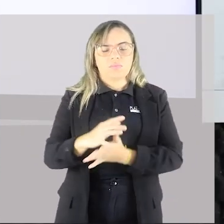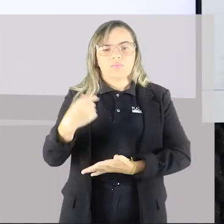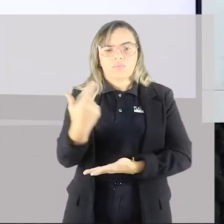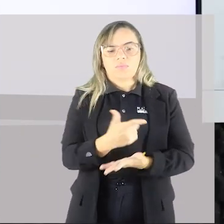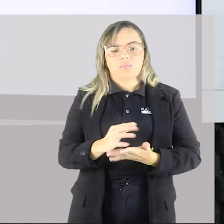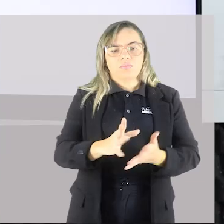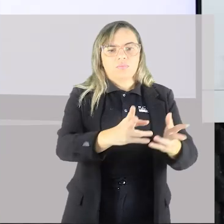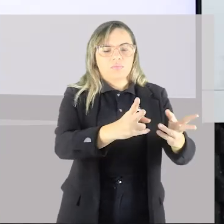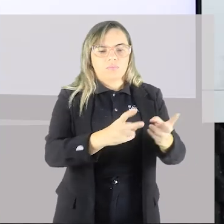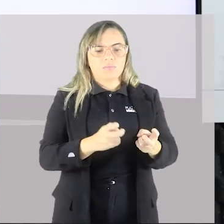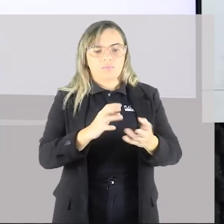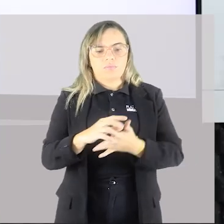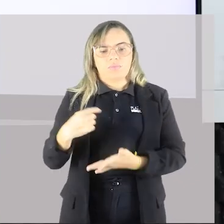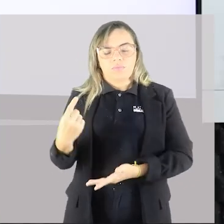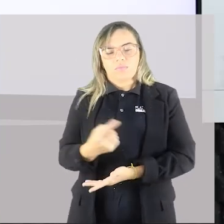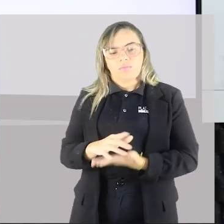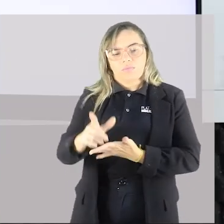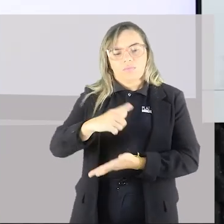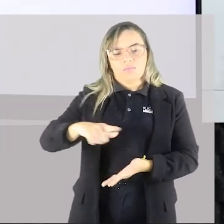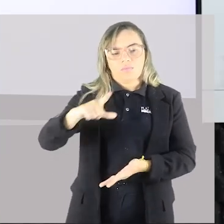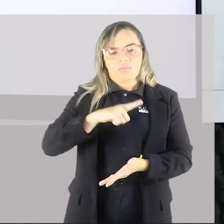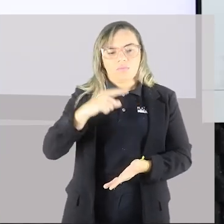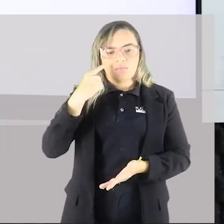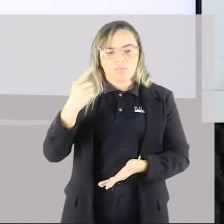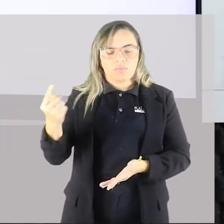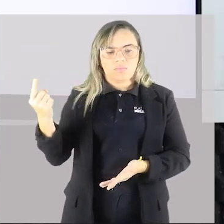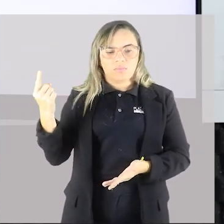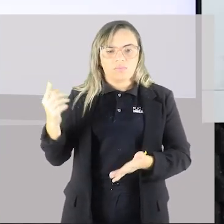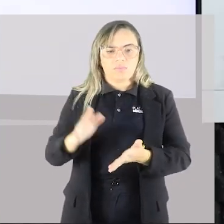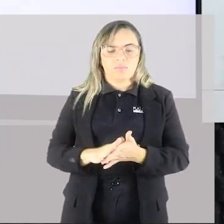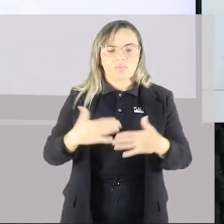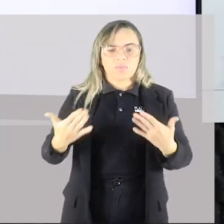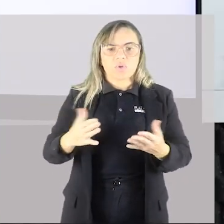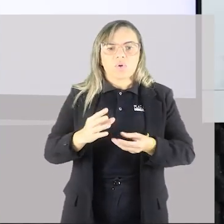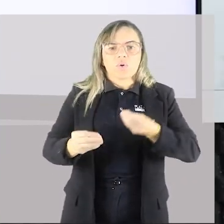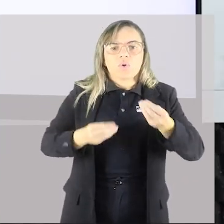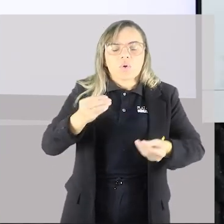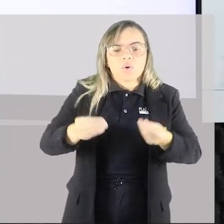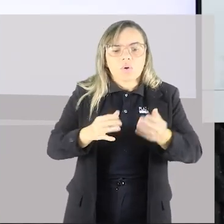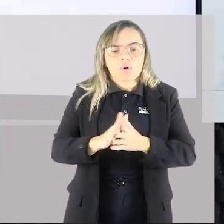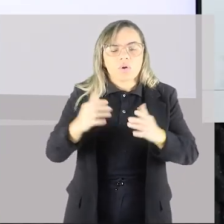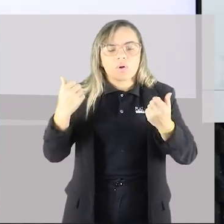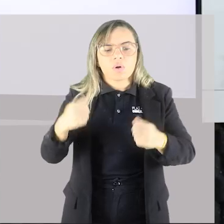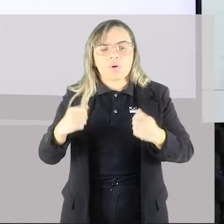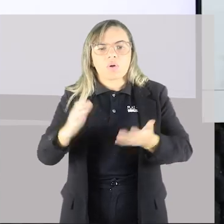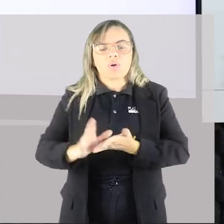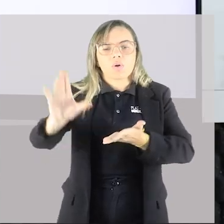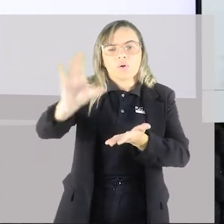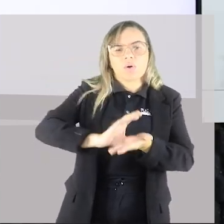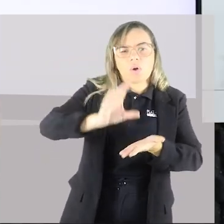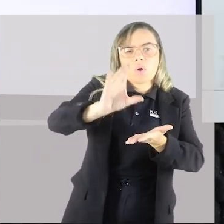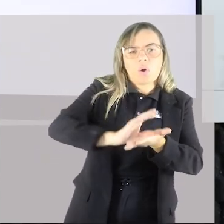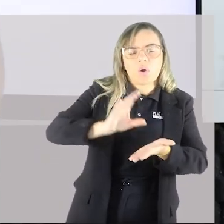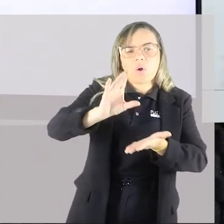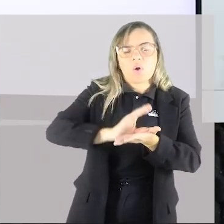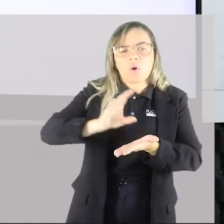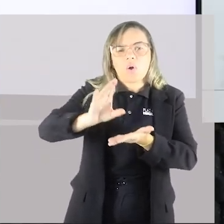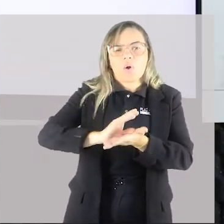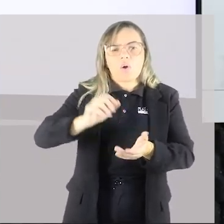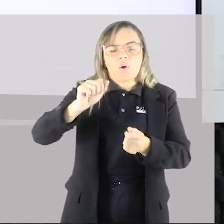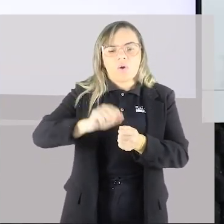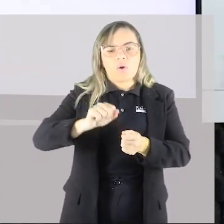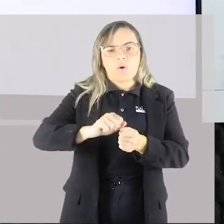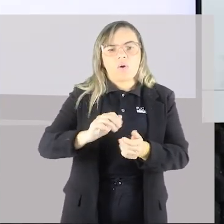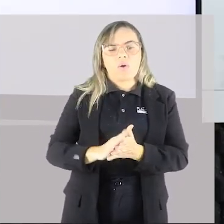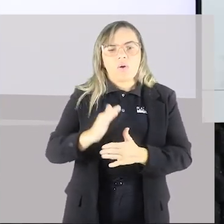em Marx nós temos a necessidade de, através do trabalho, acumular riqueza, produzir riqueza, e esta produção